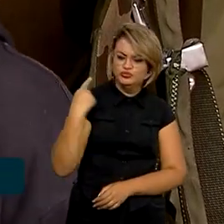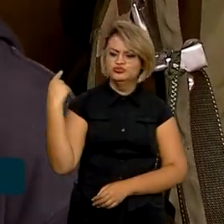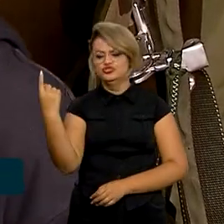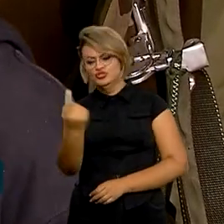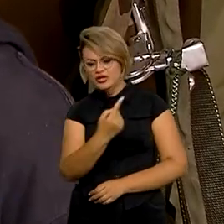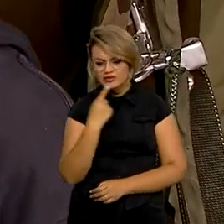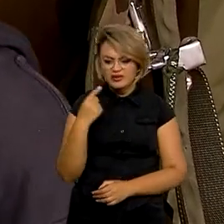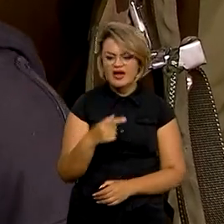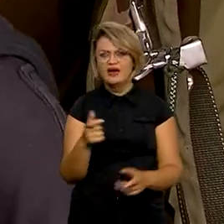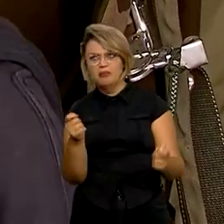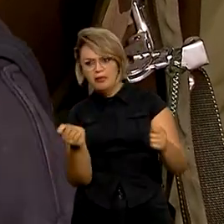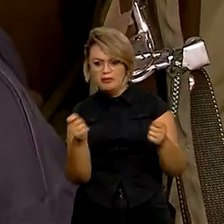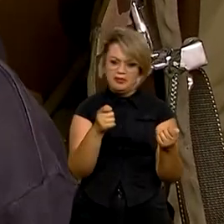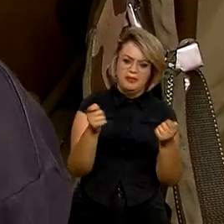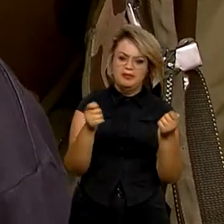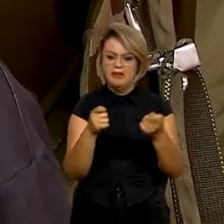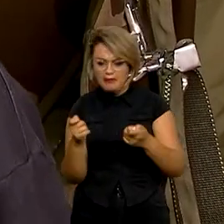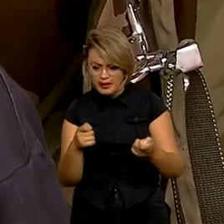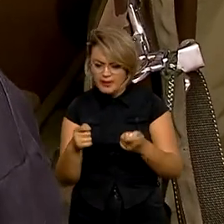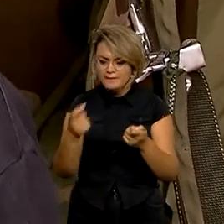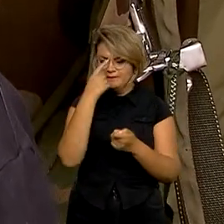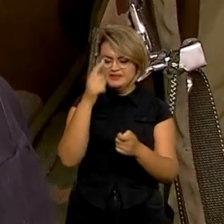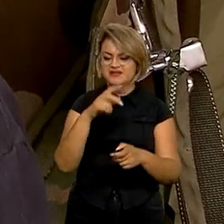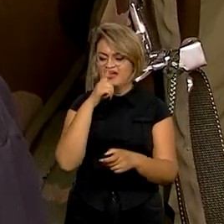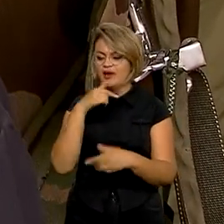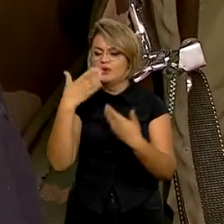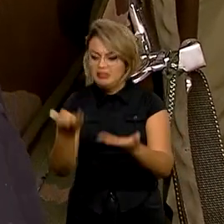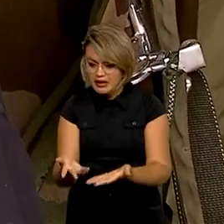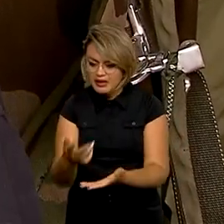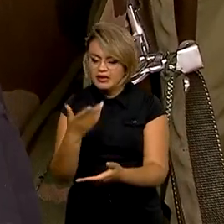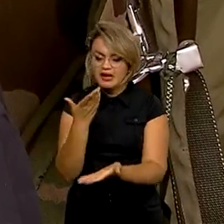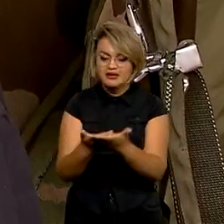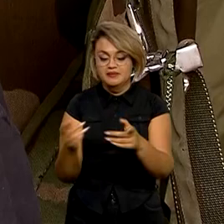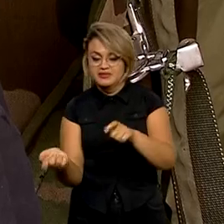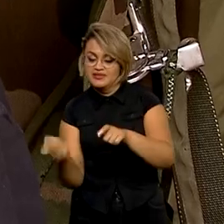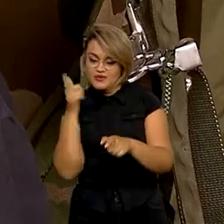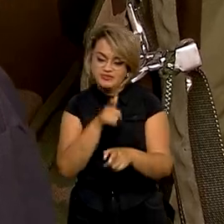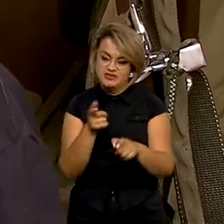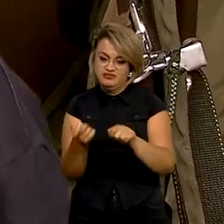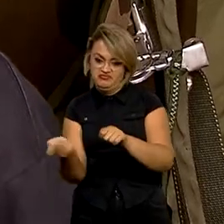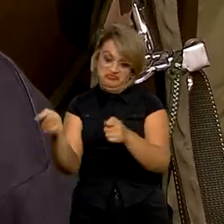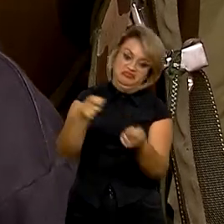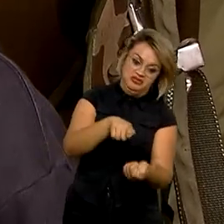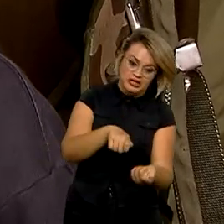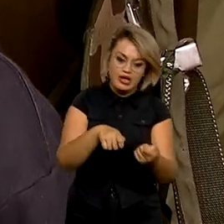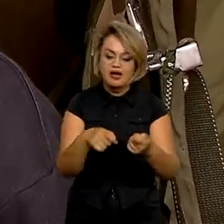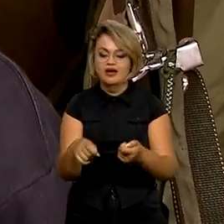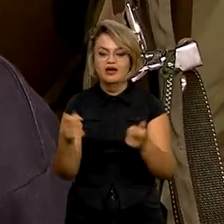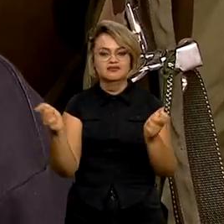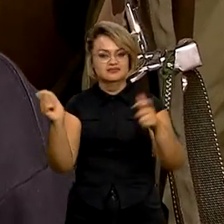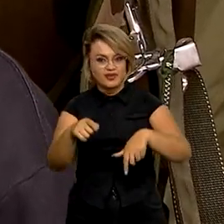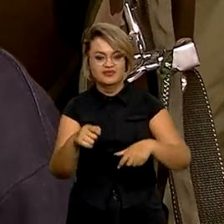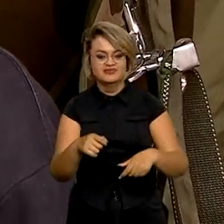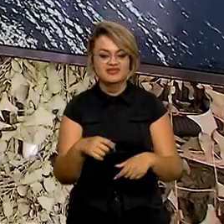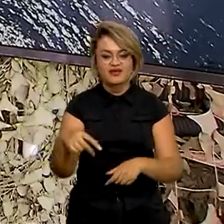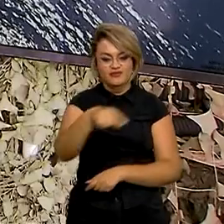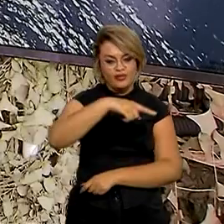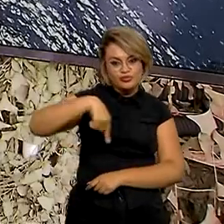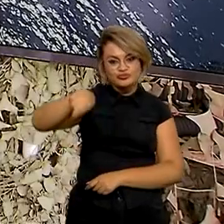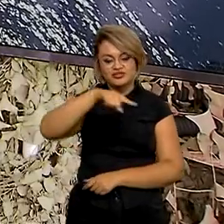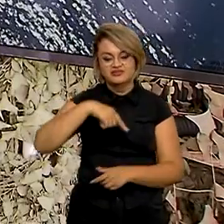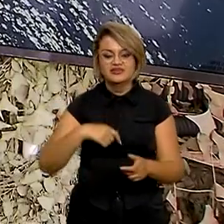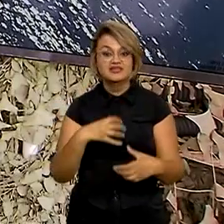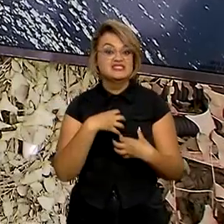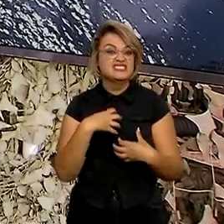como estava apertando no final, eu pensei que foi no mar. Só que eu virei, aí eu consegui, eu fiquei rodeando. E qual